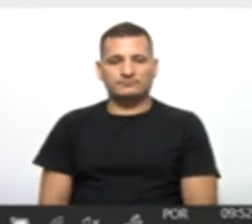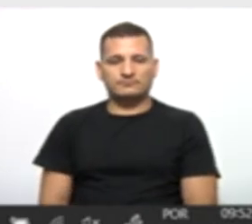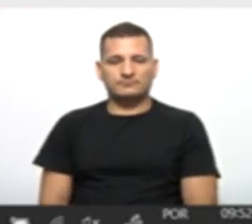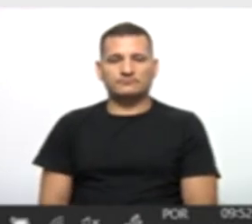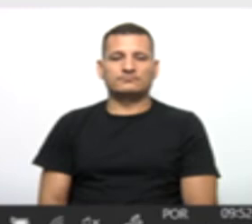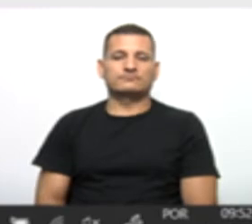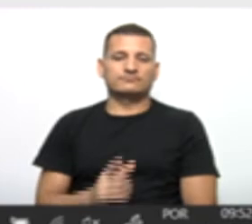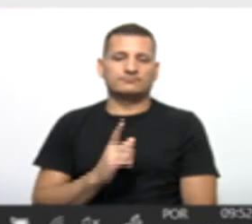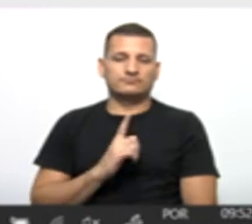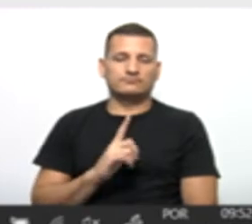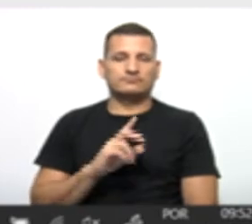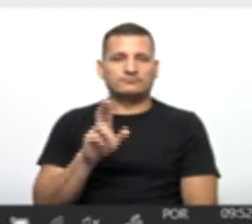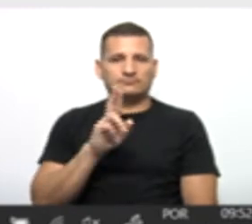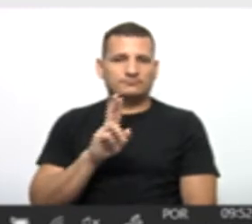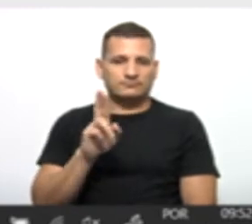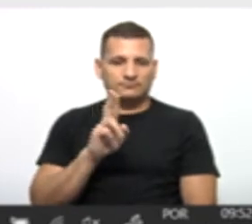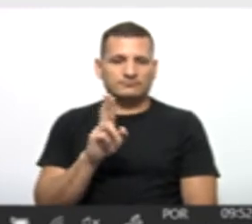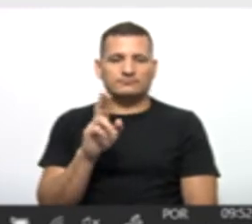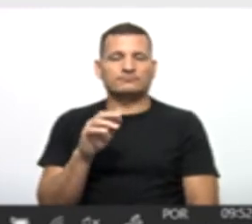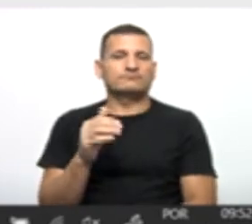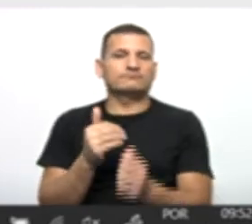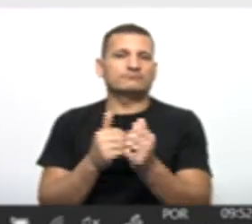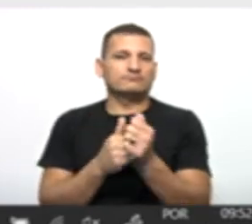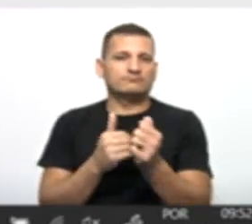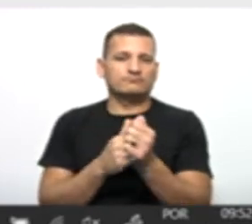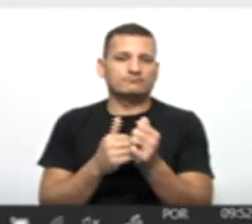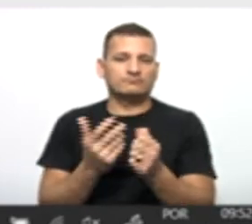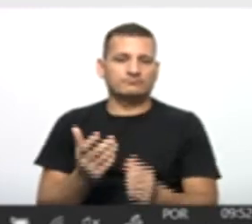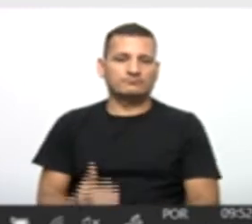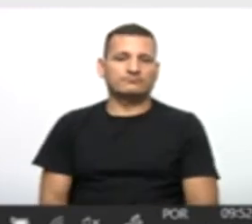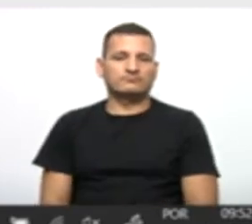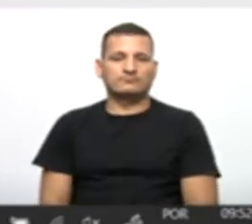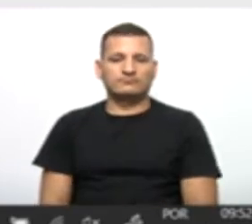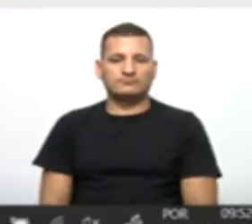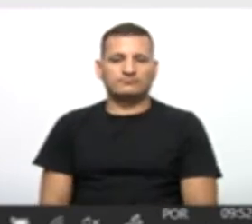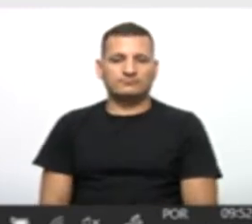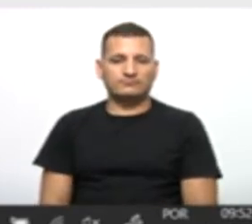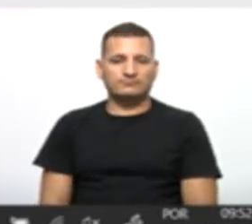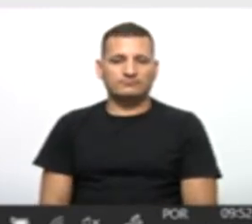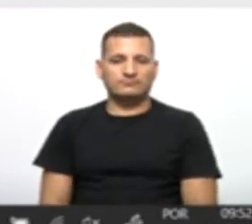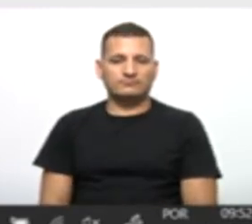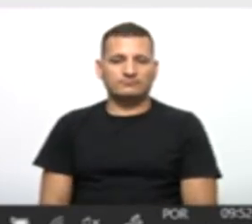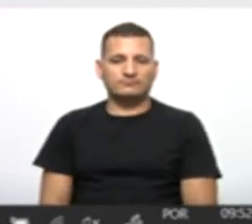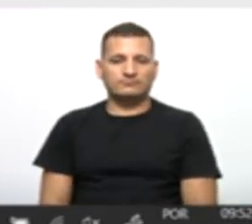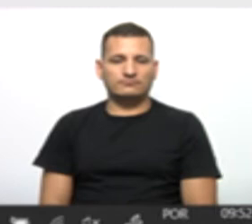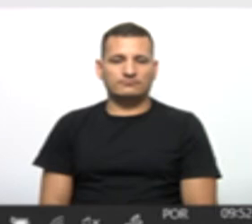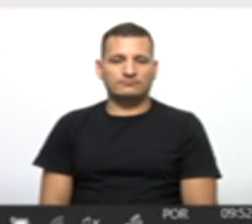usuário root e vai pedir a senha. Vamos colocar aqui o